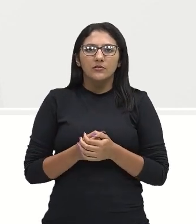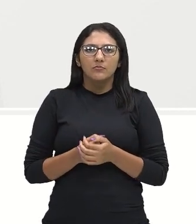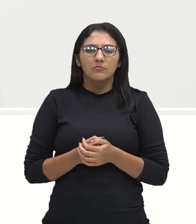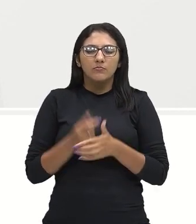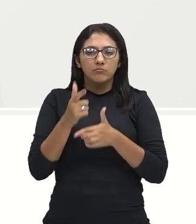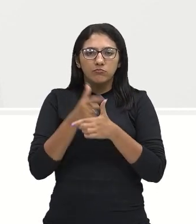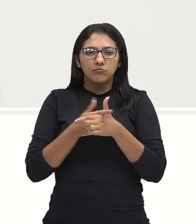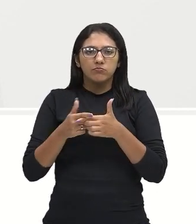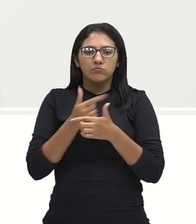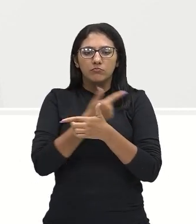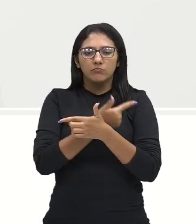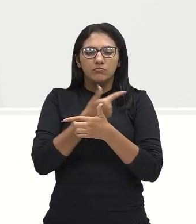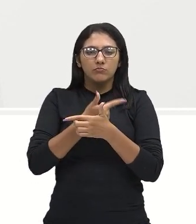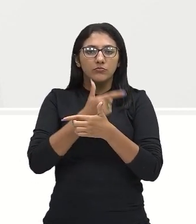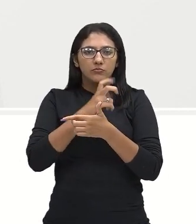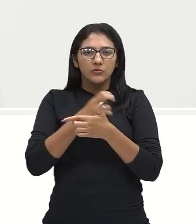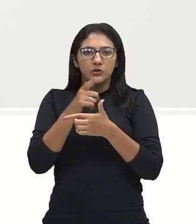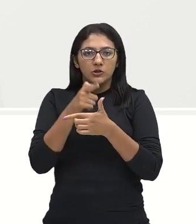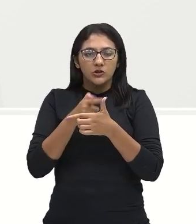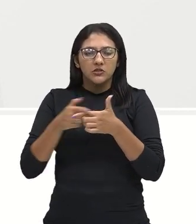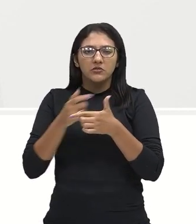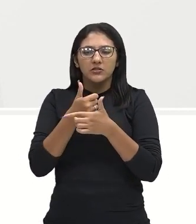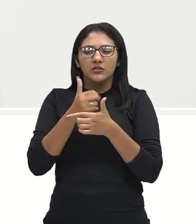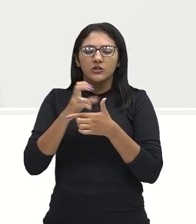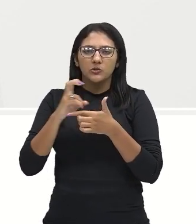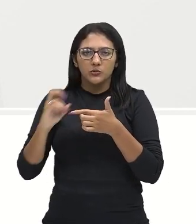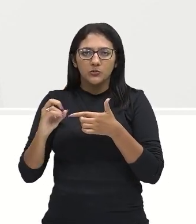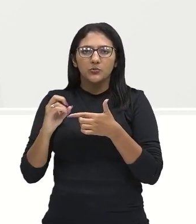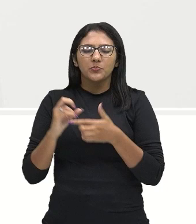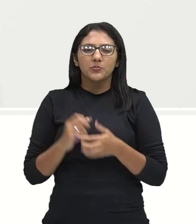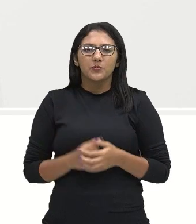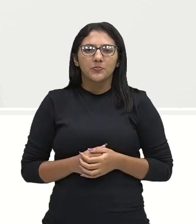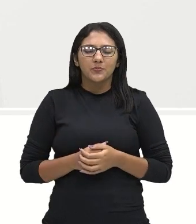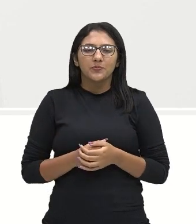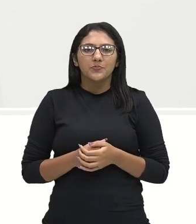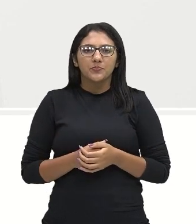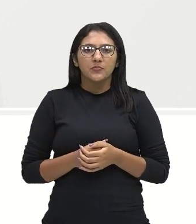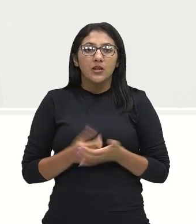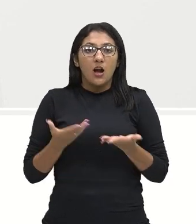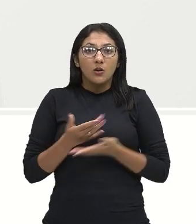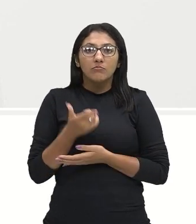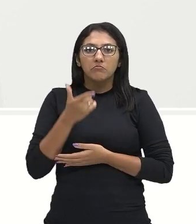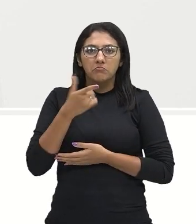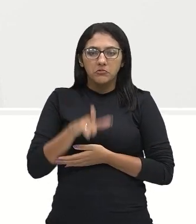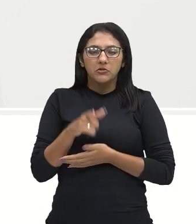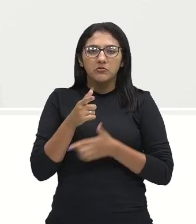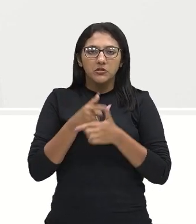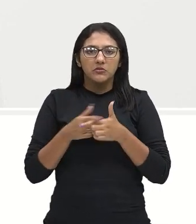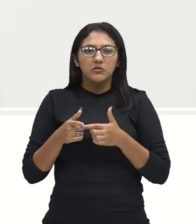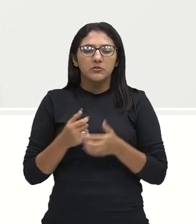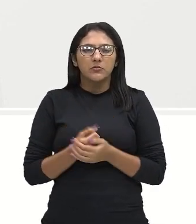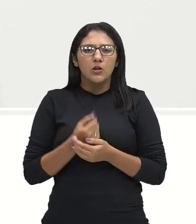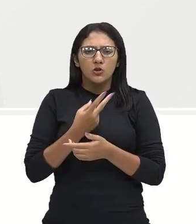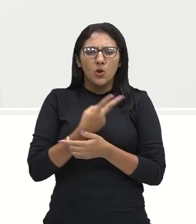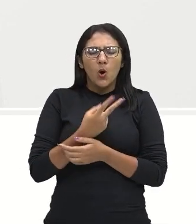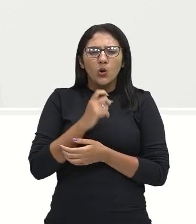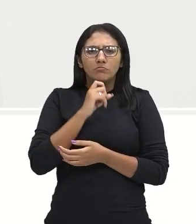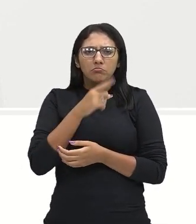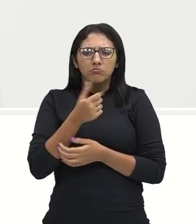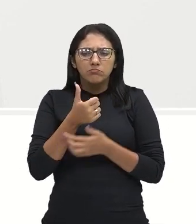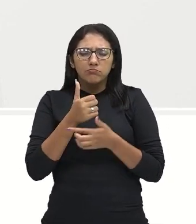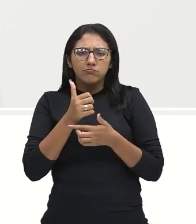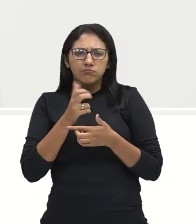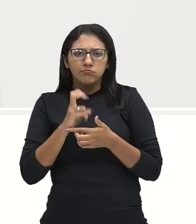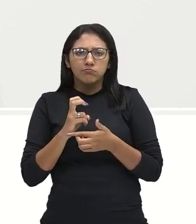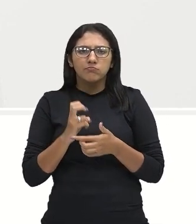225 dividido para 150. E aí é dividir mesmo. Vamos pegar aqui, 2 não dá para dividir para